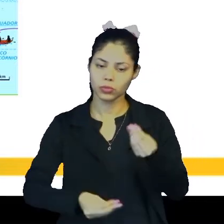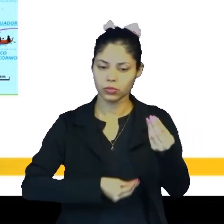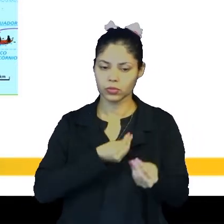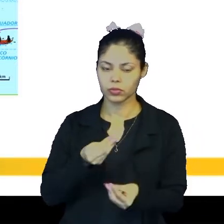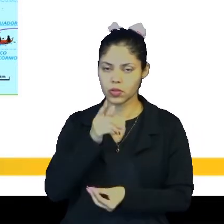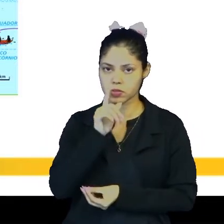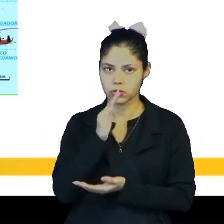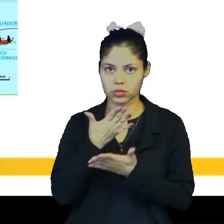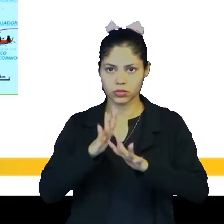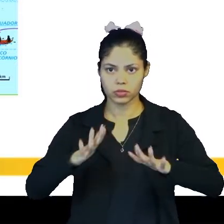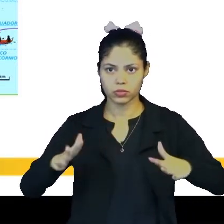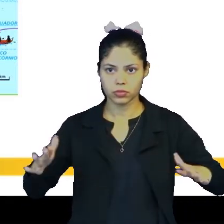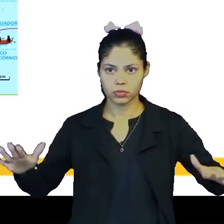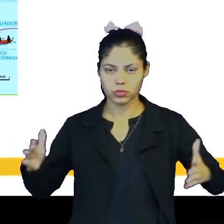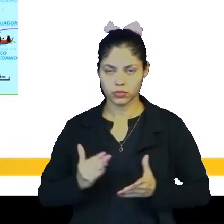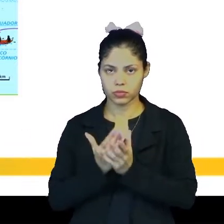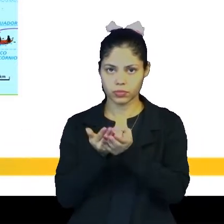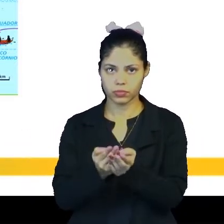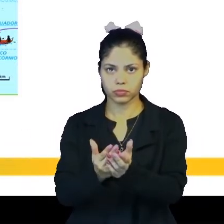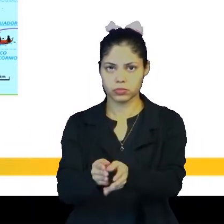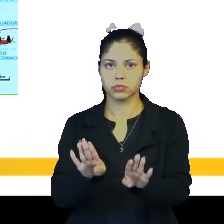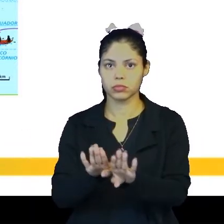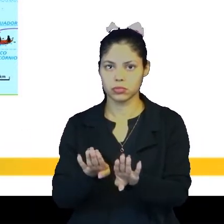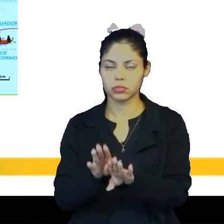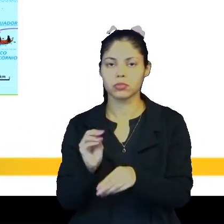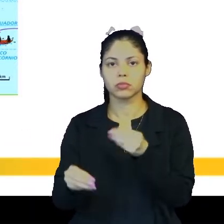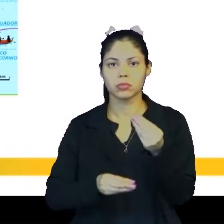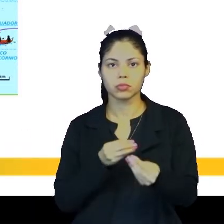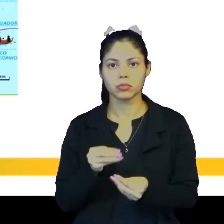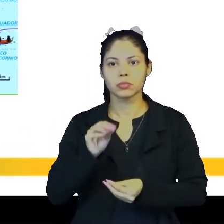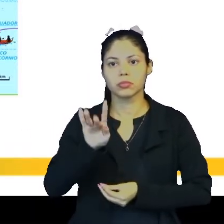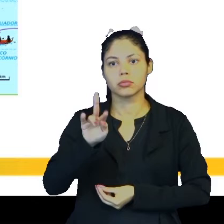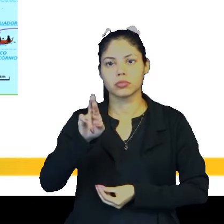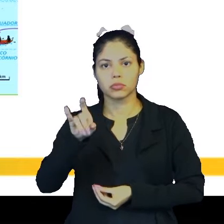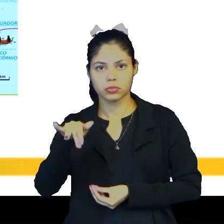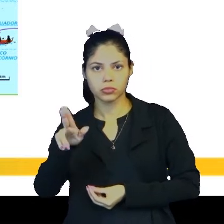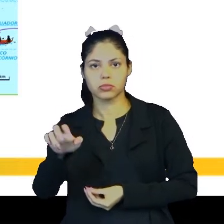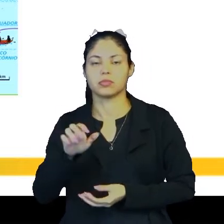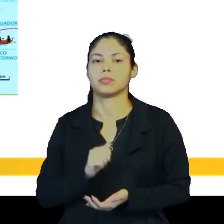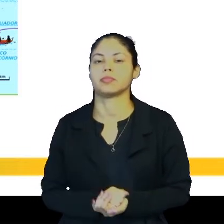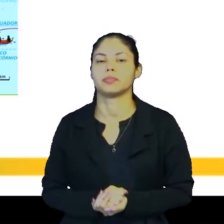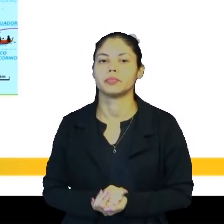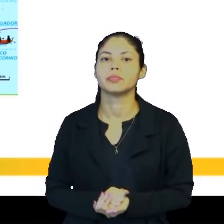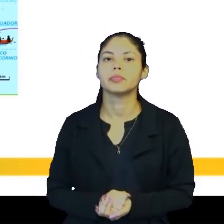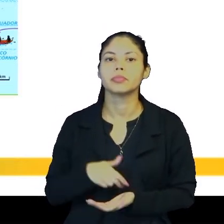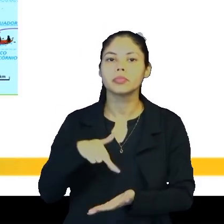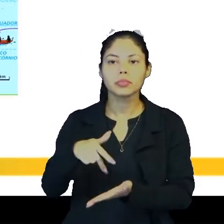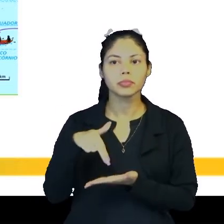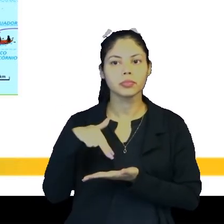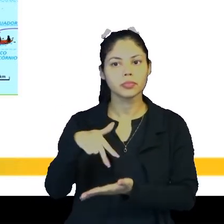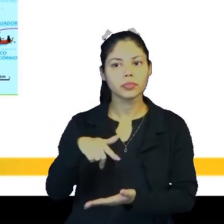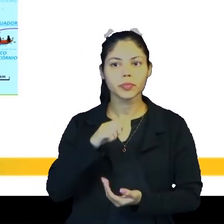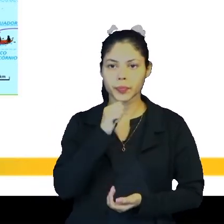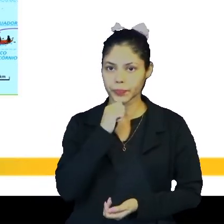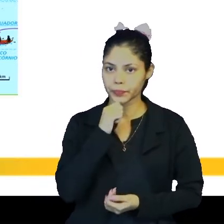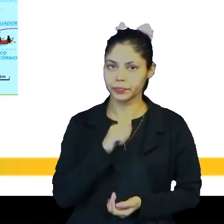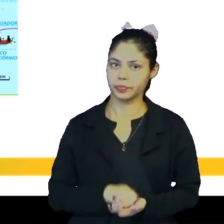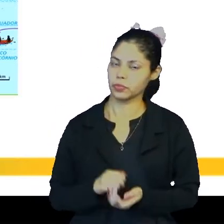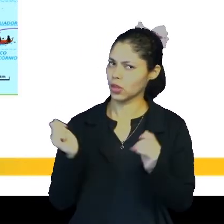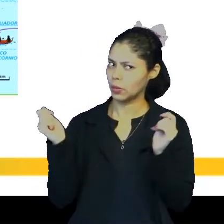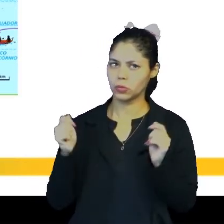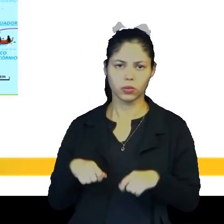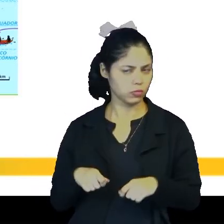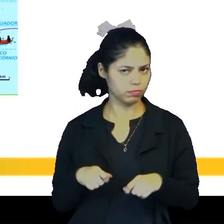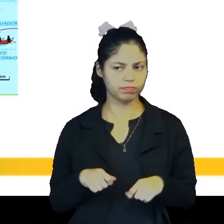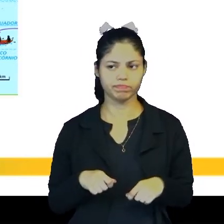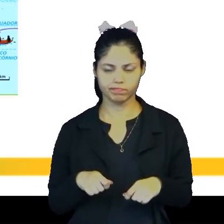oceano, através de embarcações, como também pelo Estreito de Bering, né, a pé. Seria uma